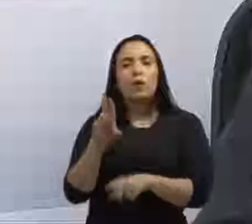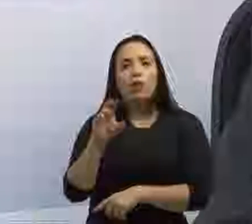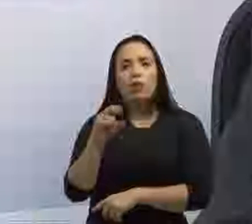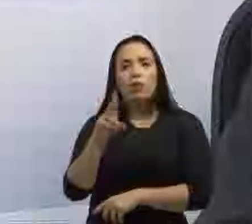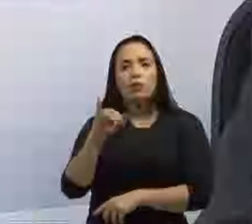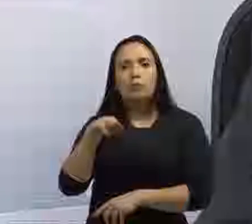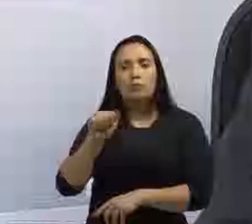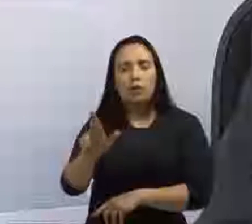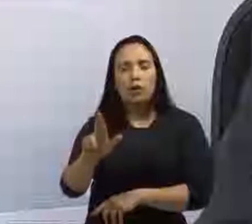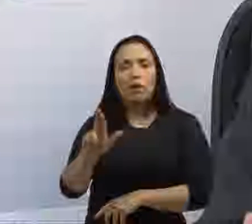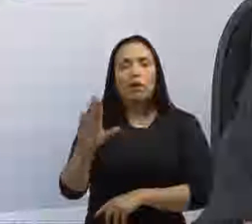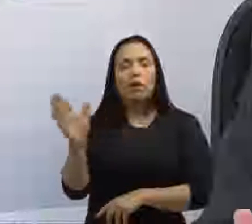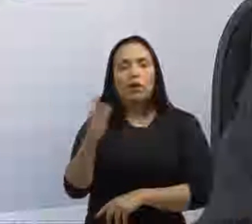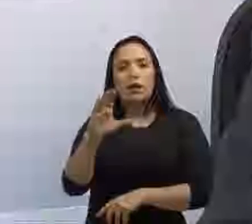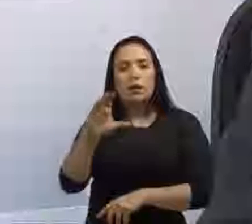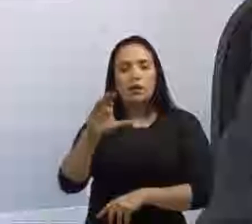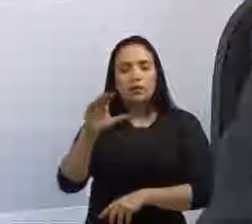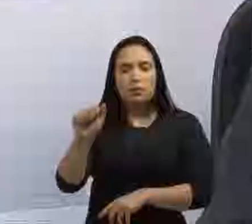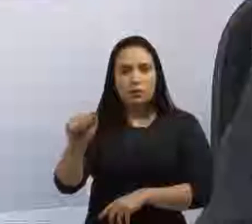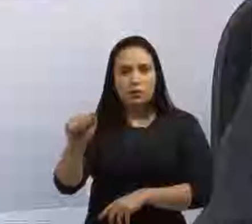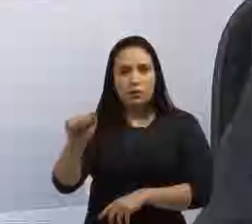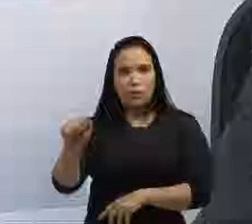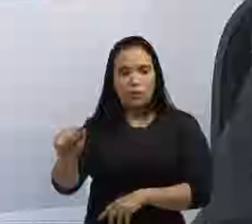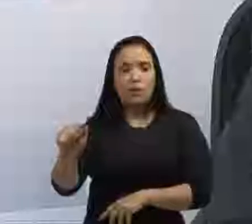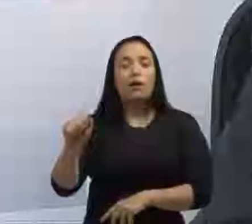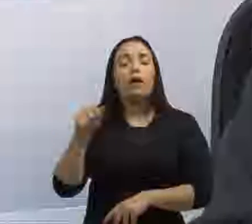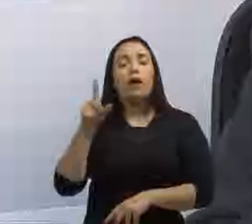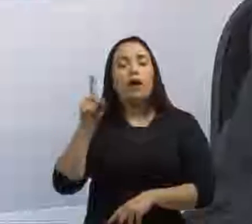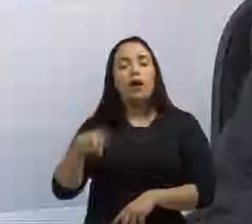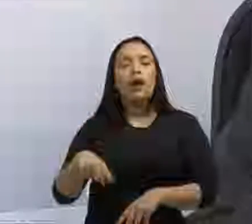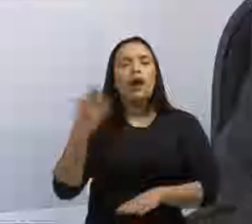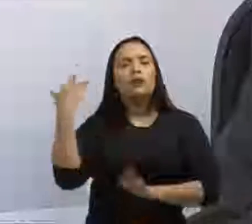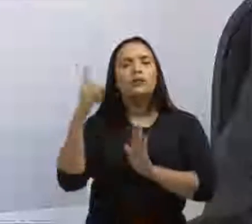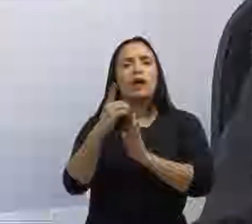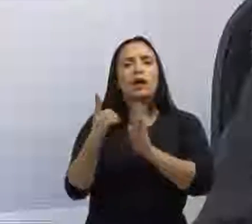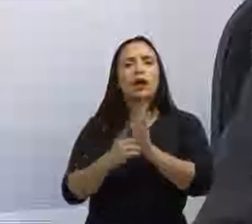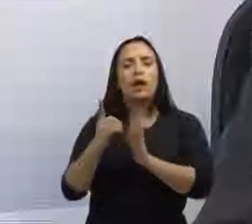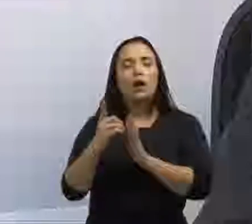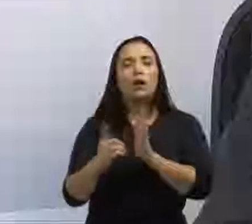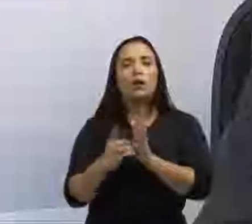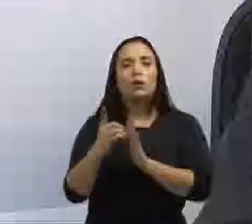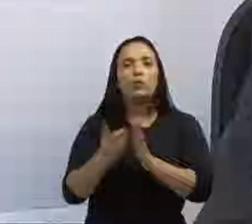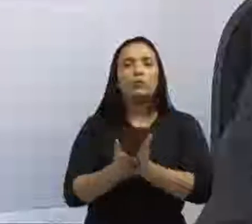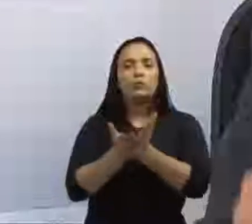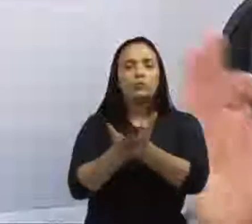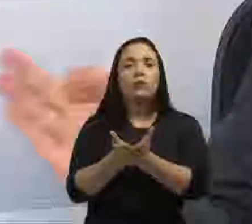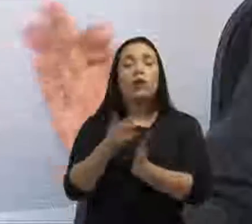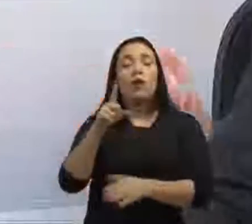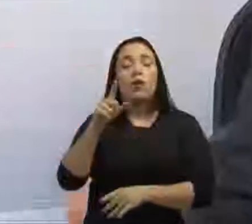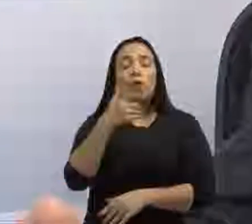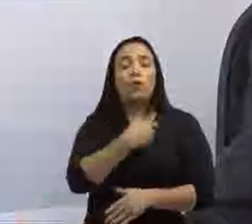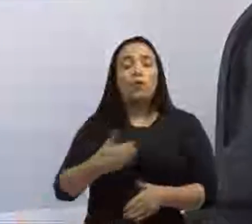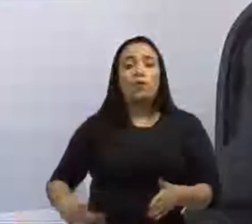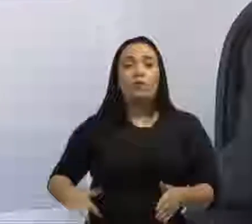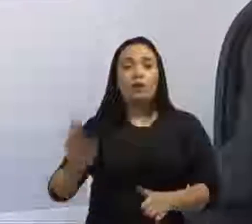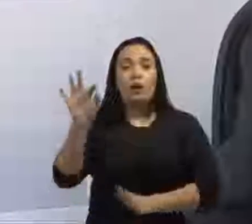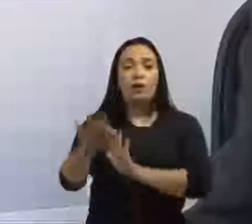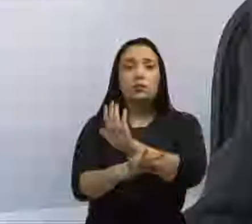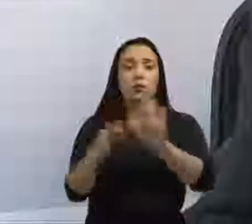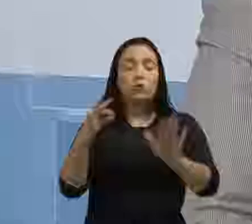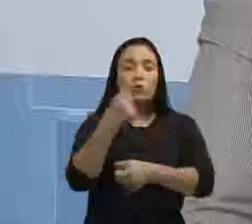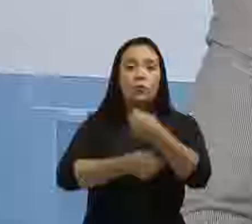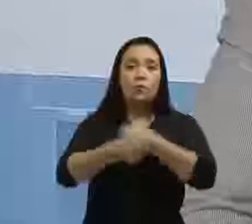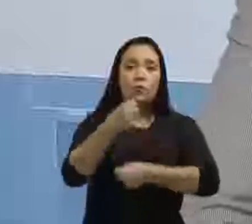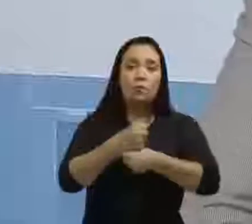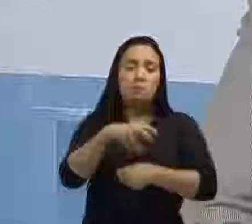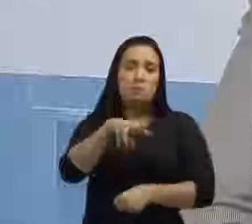por meio da edição do chamado Decreto dos Portos, do ano passado, assinado pelo governo em maio do ano passado. Eu